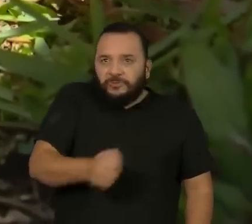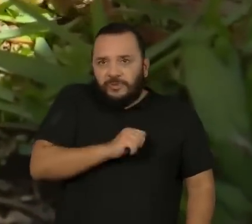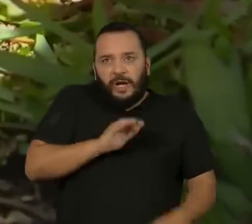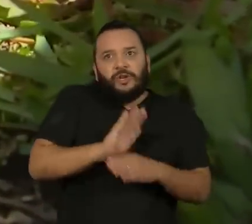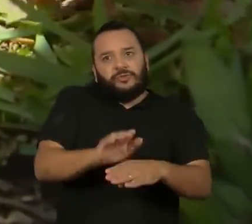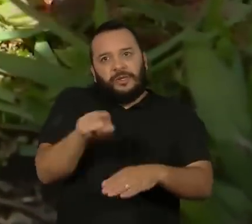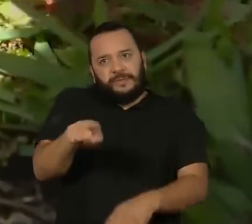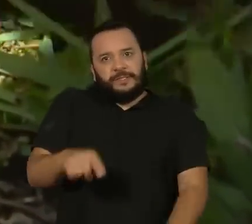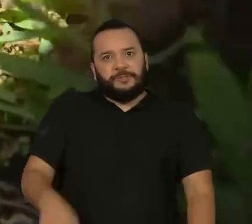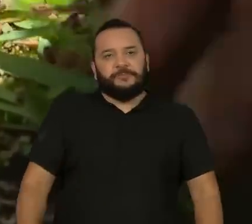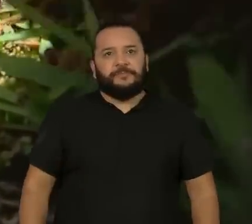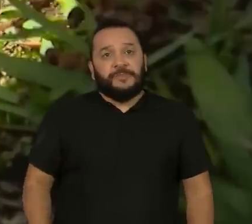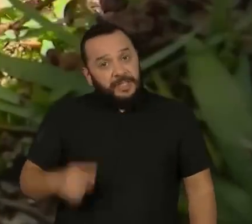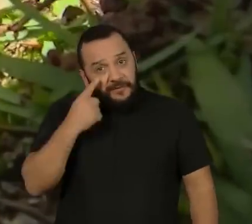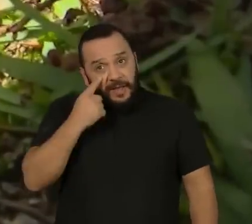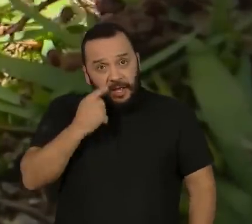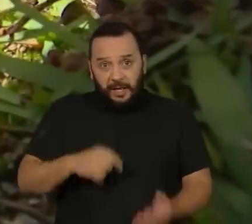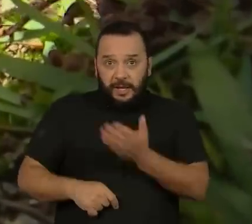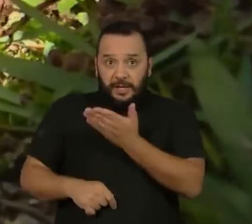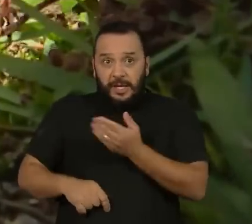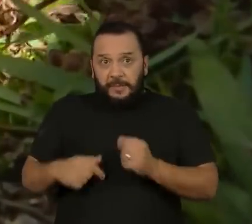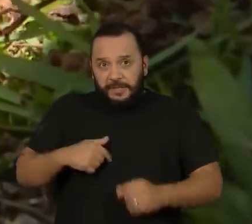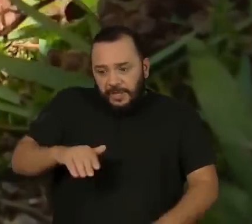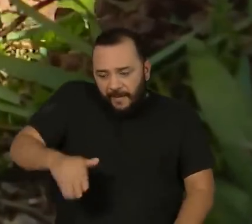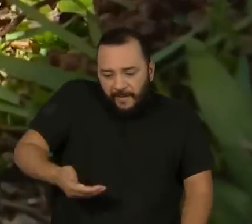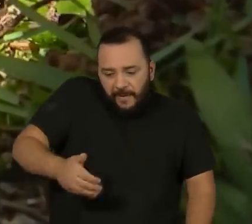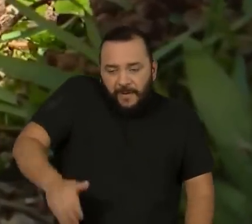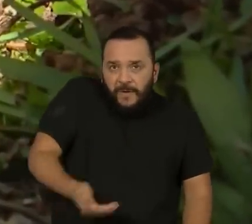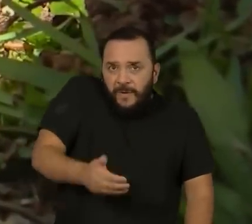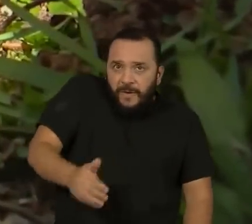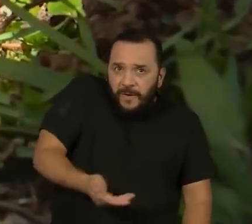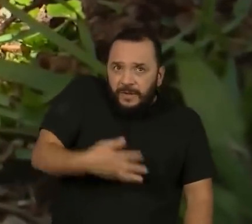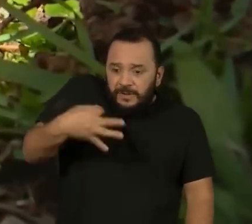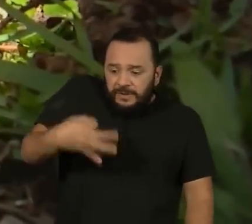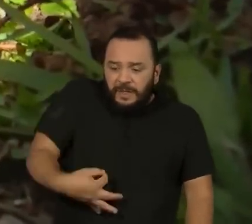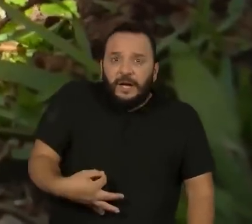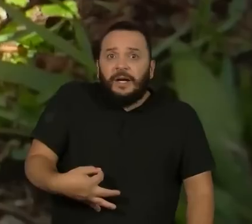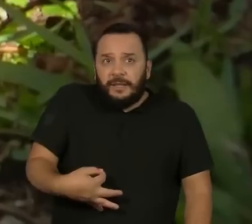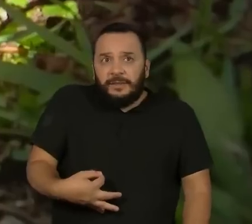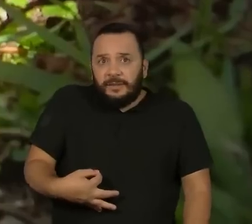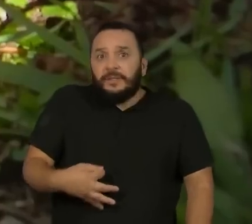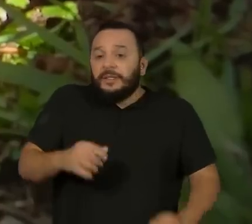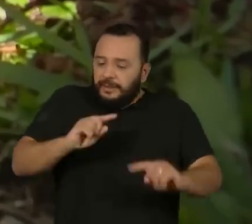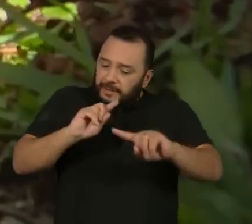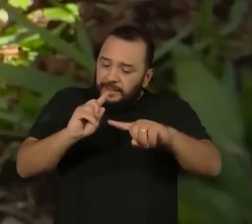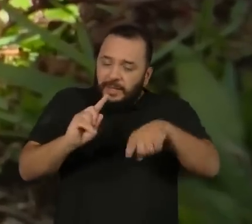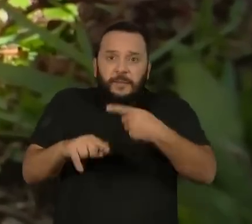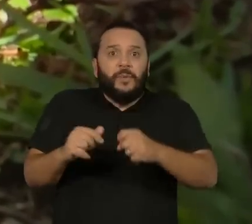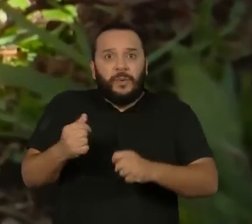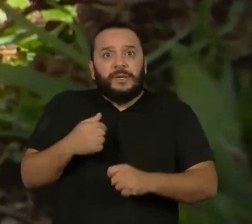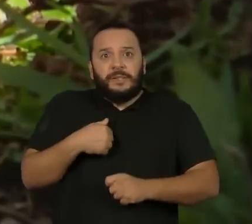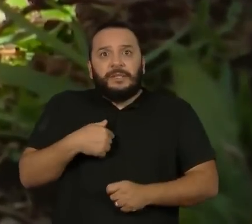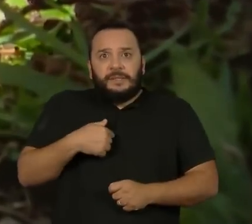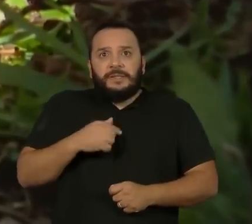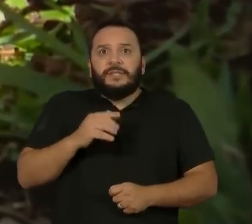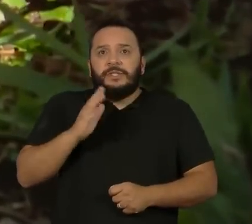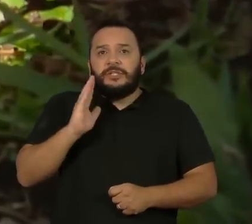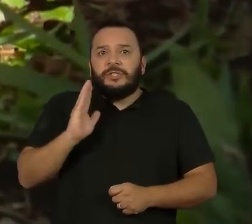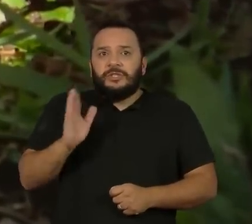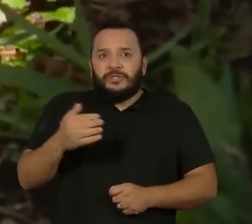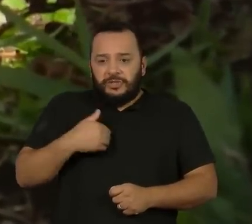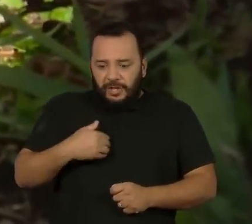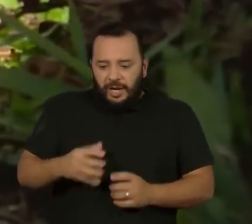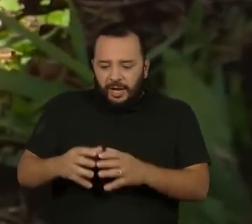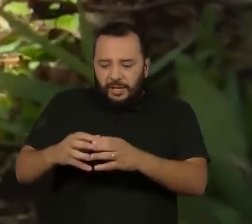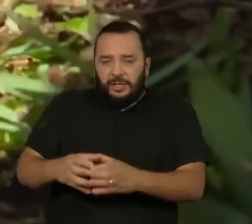aqui. Isso aqui, ó, tem que ficar bem no cantinho. Porque quando ela for fazer o ramo para ela ficar